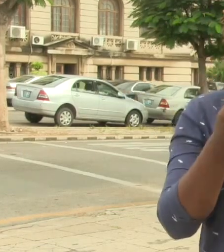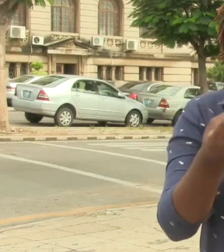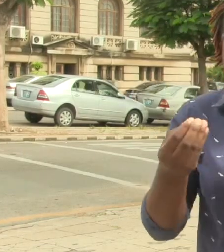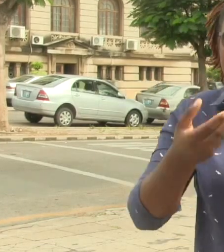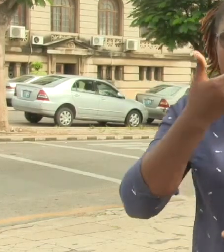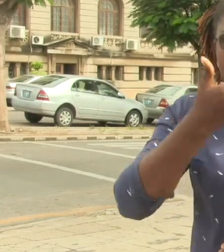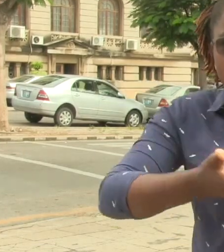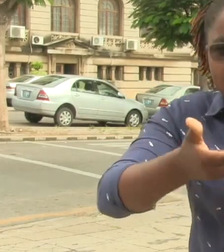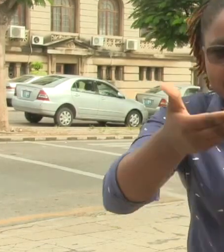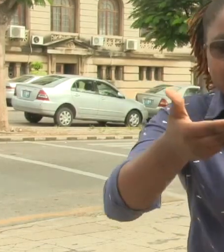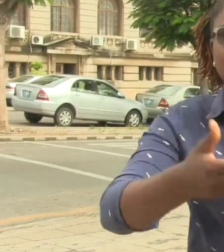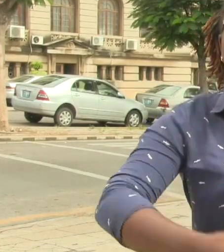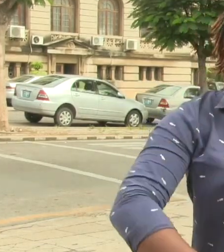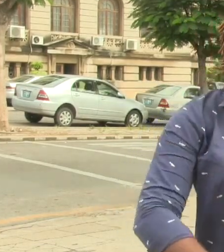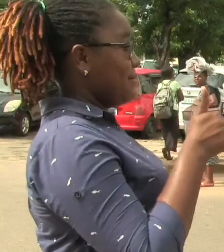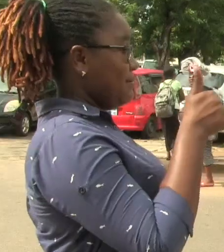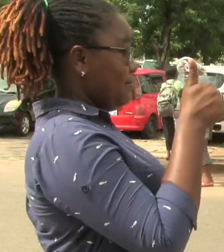saudar alguém.